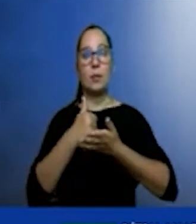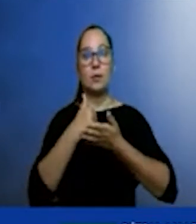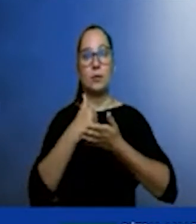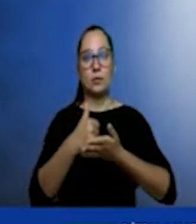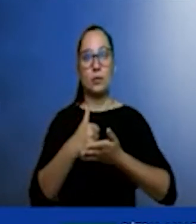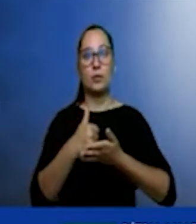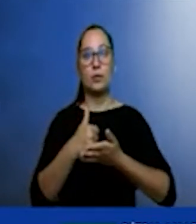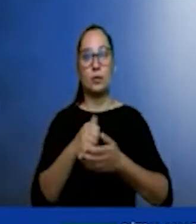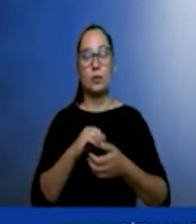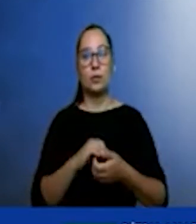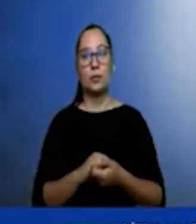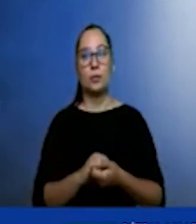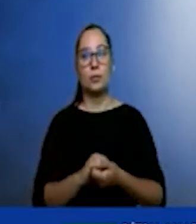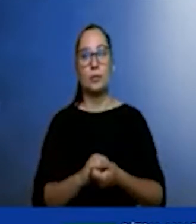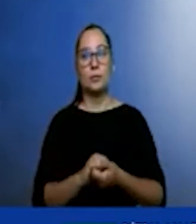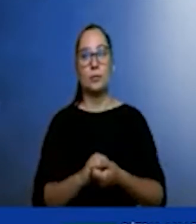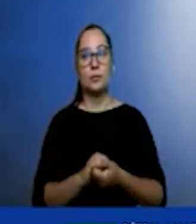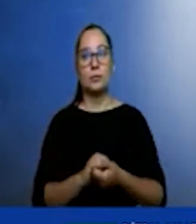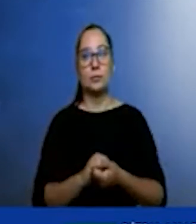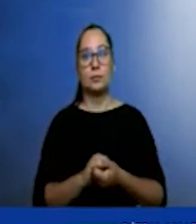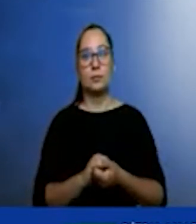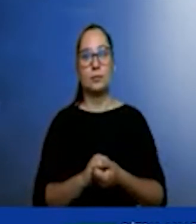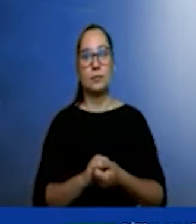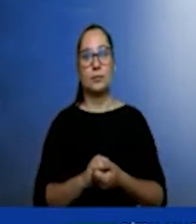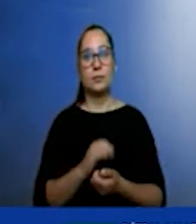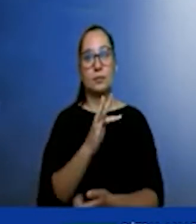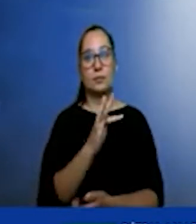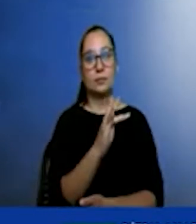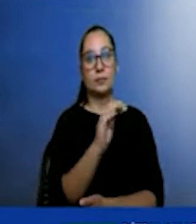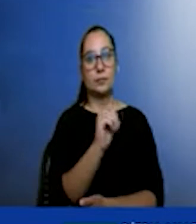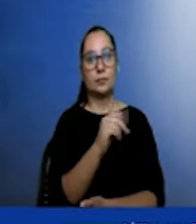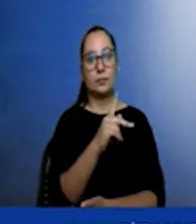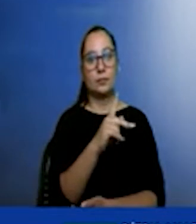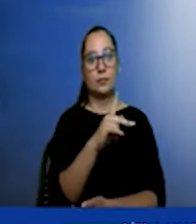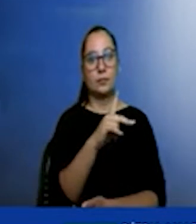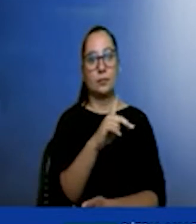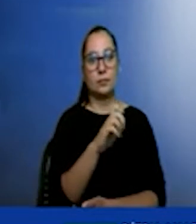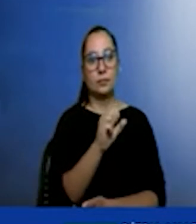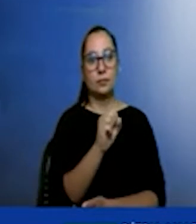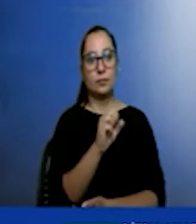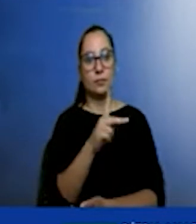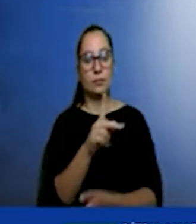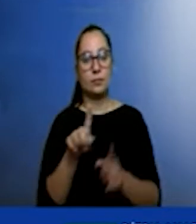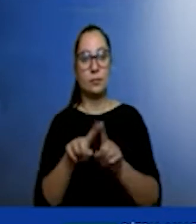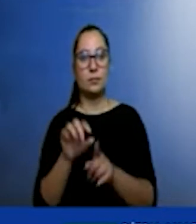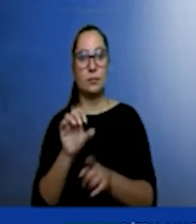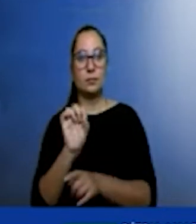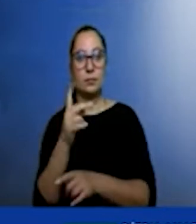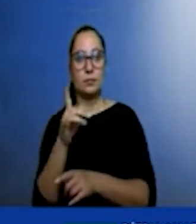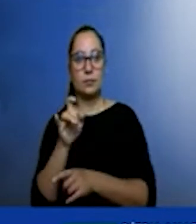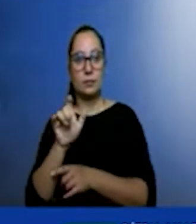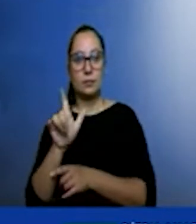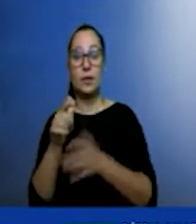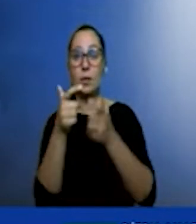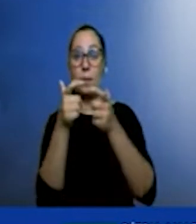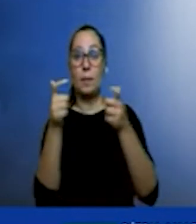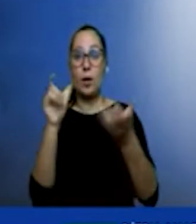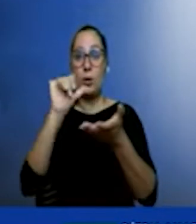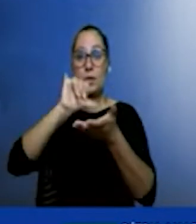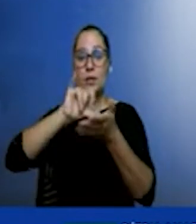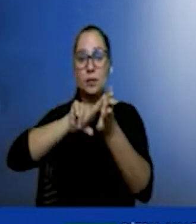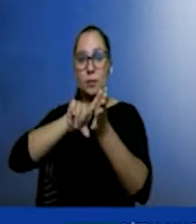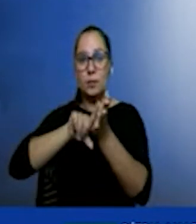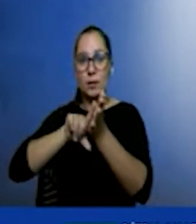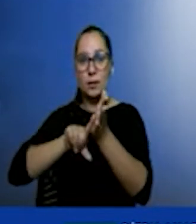fundadores, patrocinadores são a FAPESP e a Shell, e atualmente é o maior centro de pesquisa aí da Universidade de